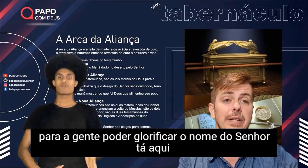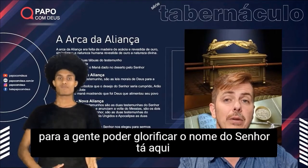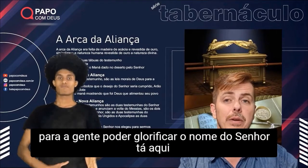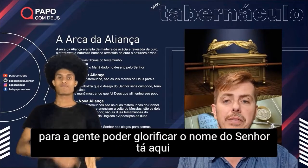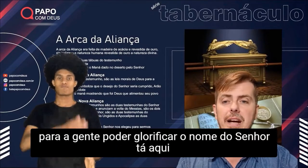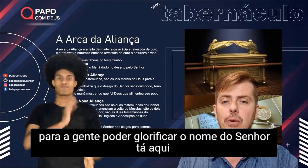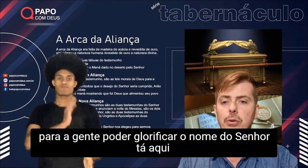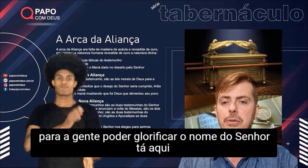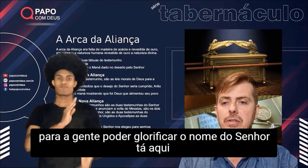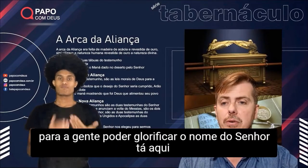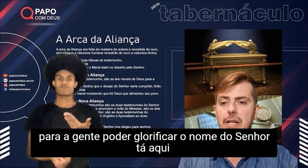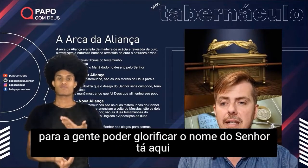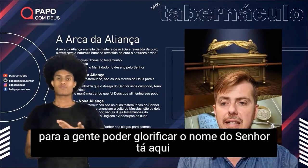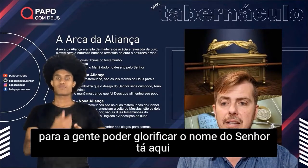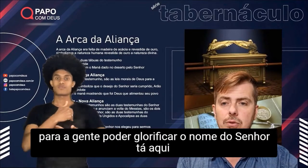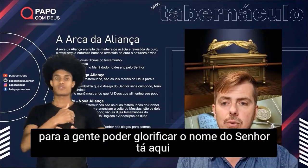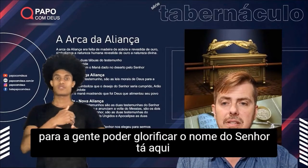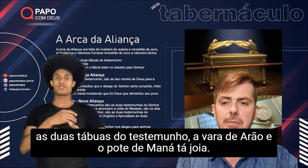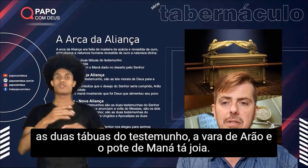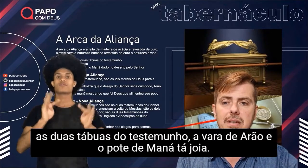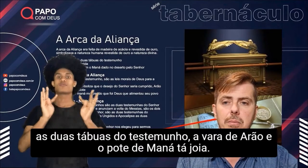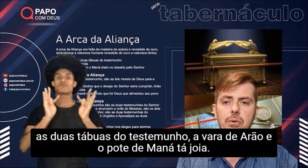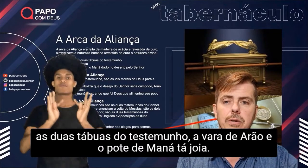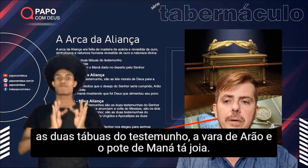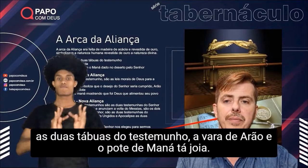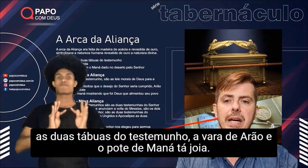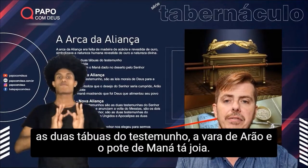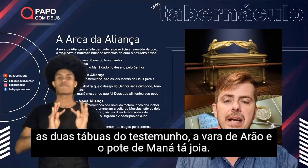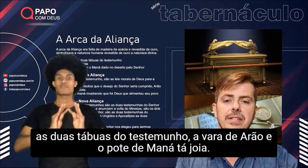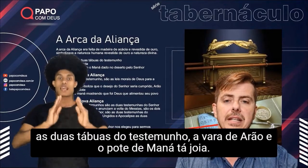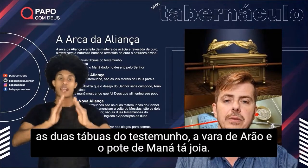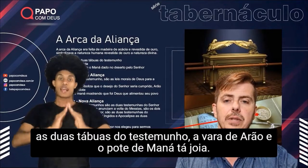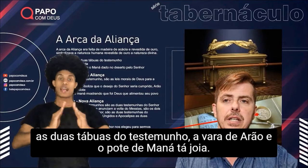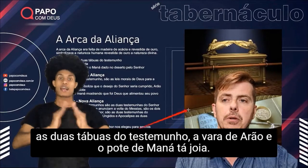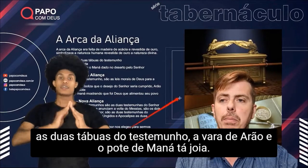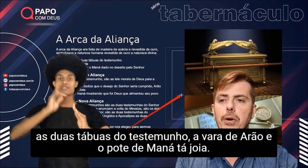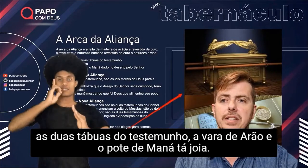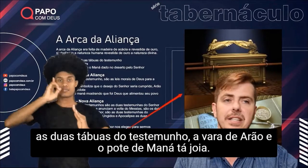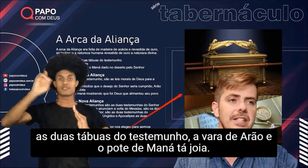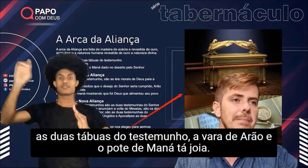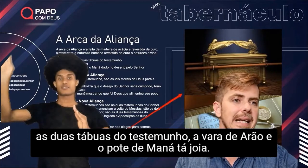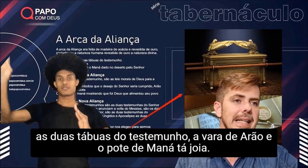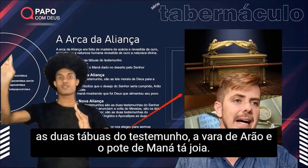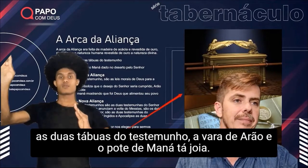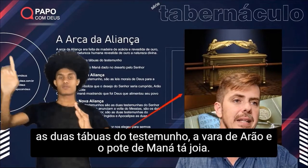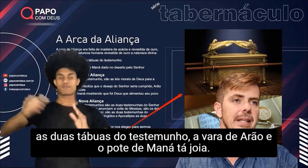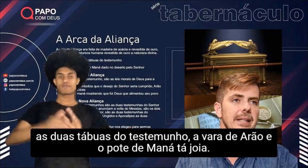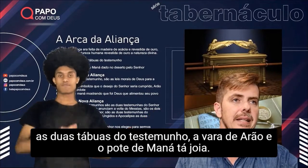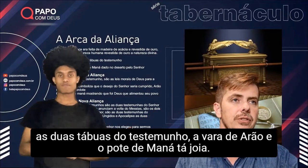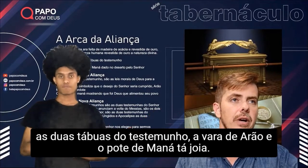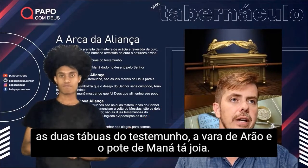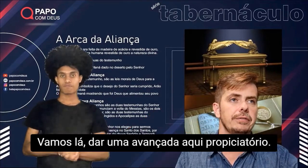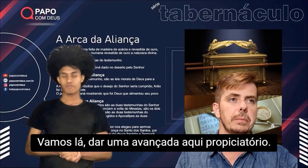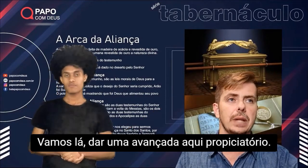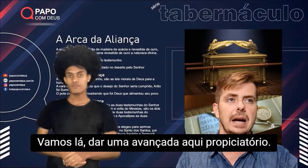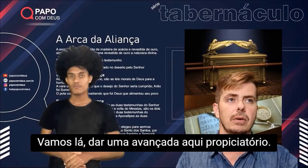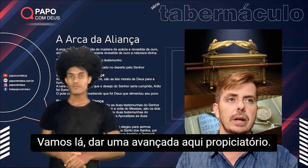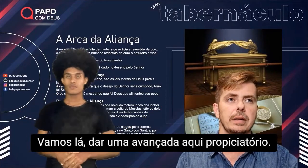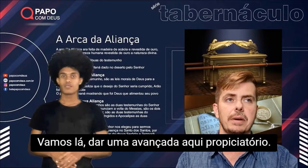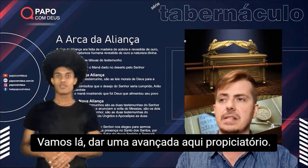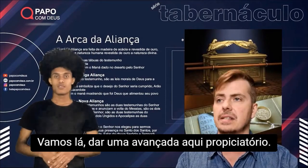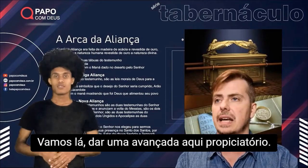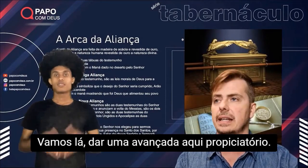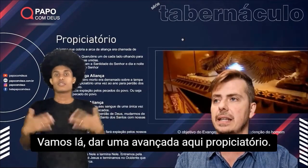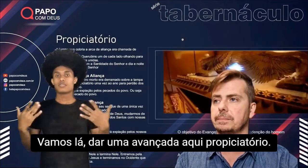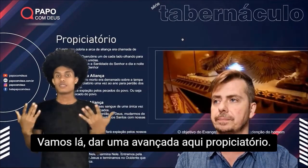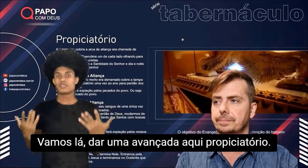para a gente poder glorificar o nome do Senhor. Tá aqui, ó, as duas tábuas do testemunho, a vara de Arão e o pote de maná. Tá joia? Vamos lá agora